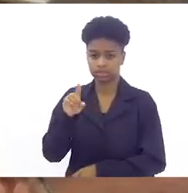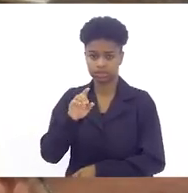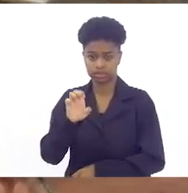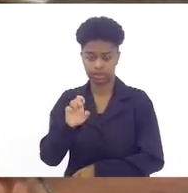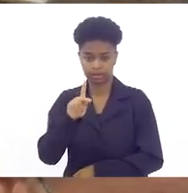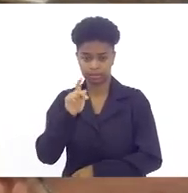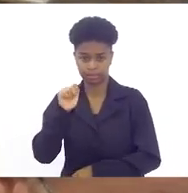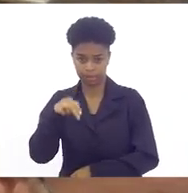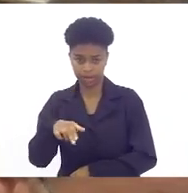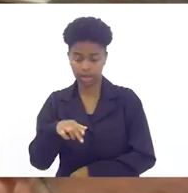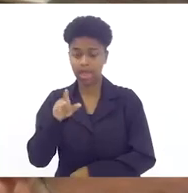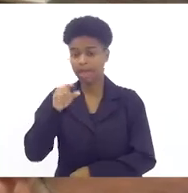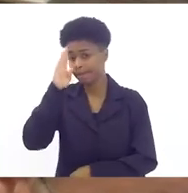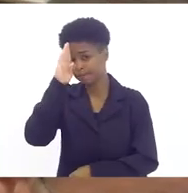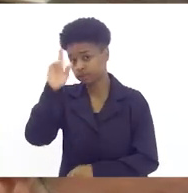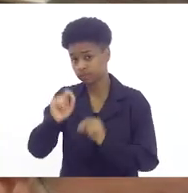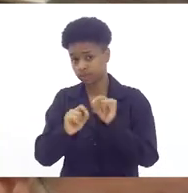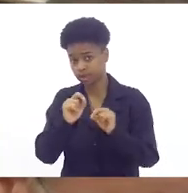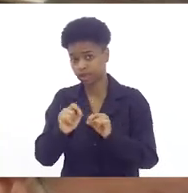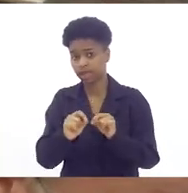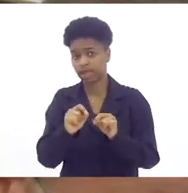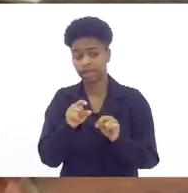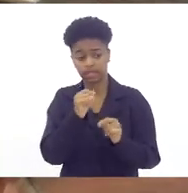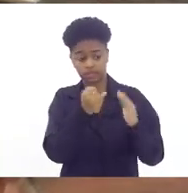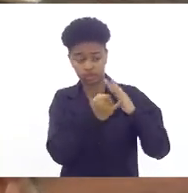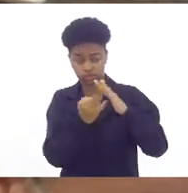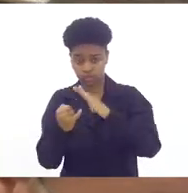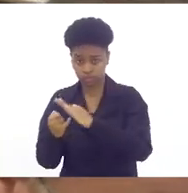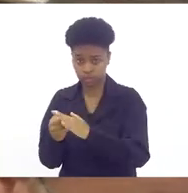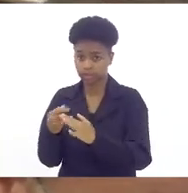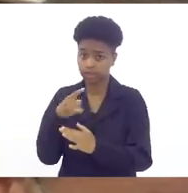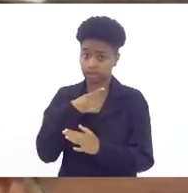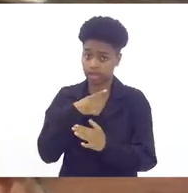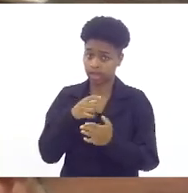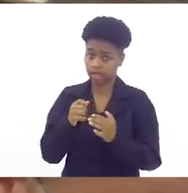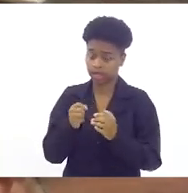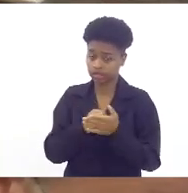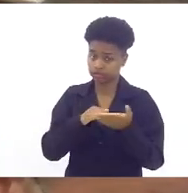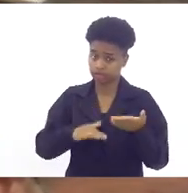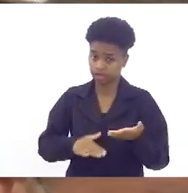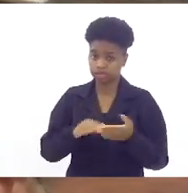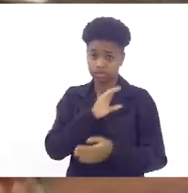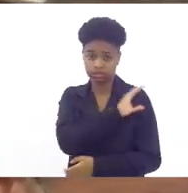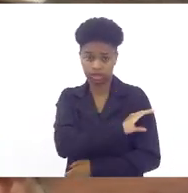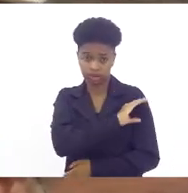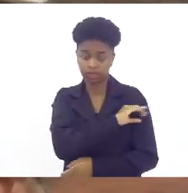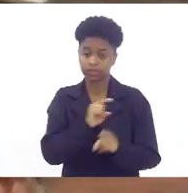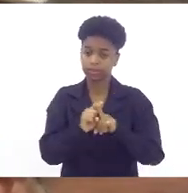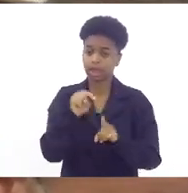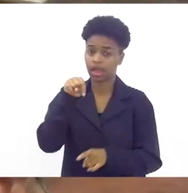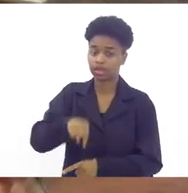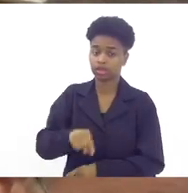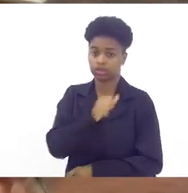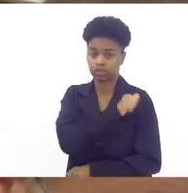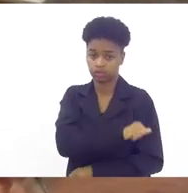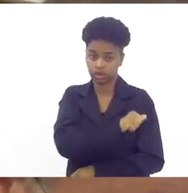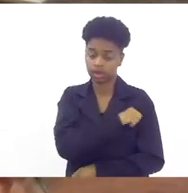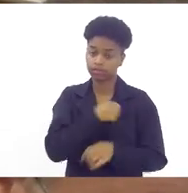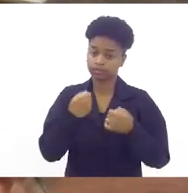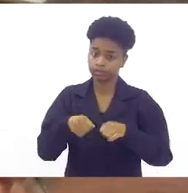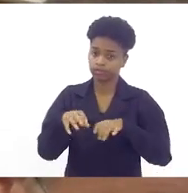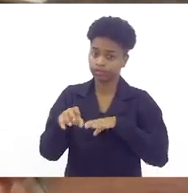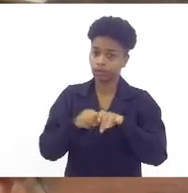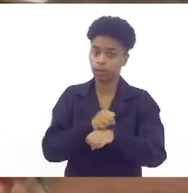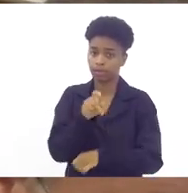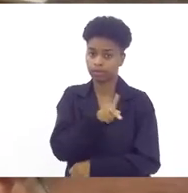fundamentalmente para tarefa que essas instituições tem tanto em Campos como aqui no Rio de formar professores que a gente faz com qualidade